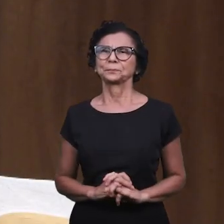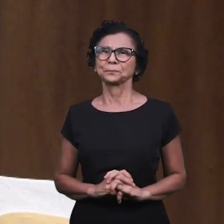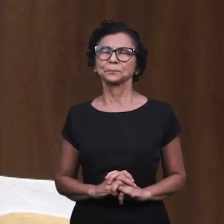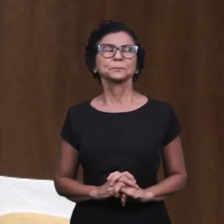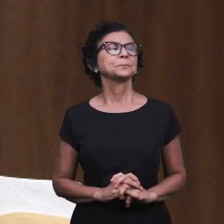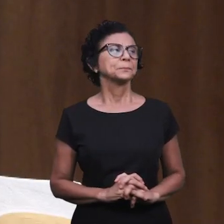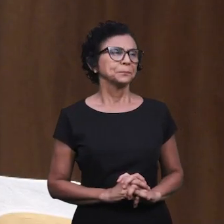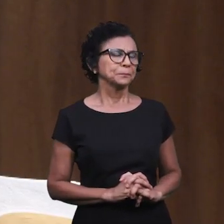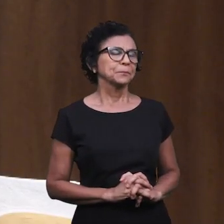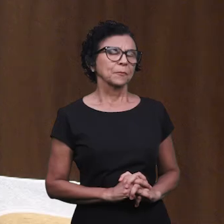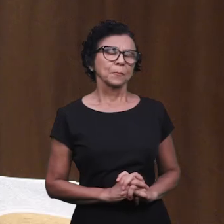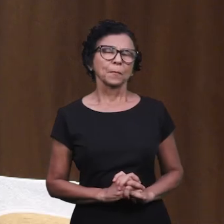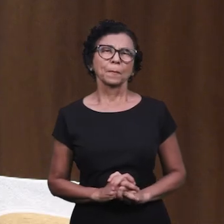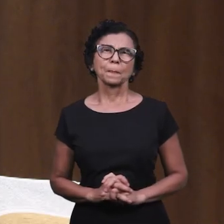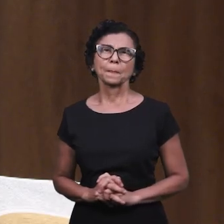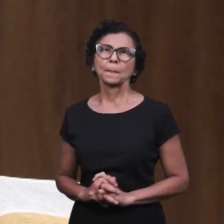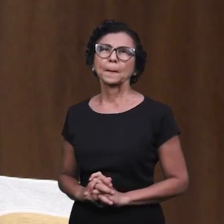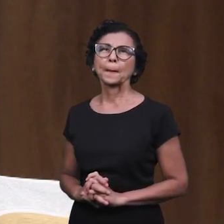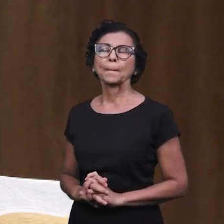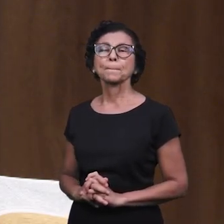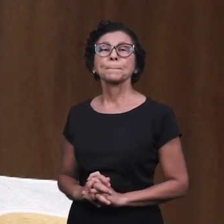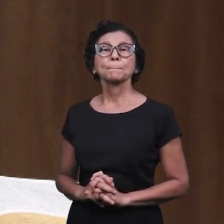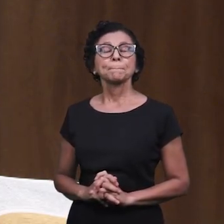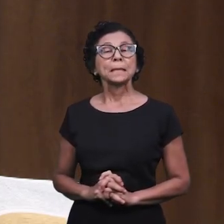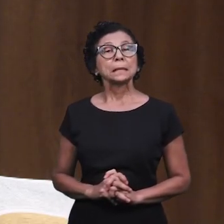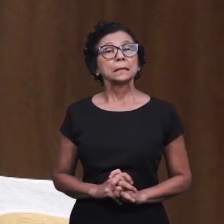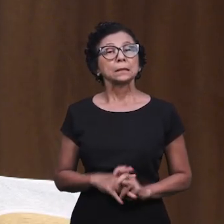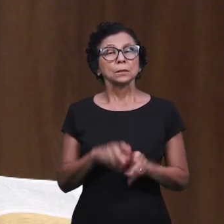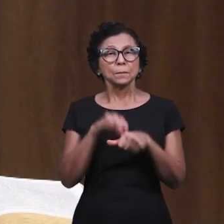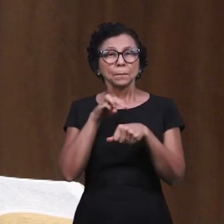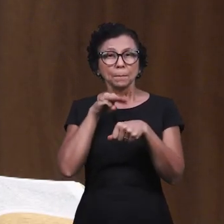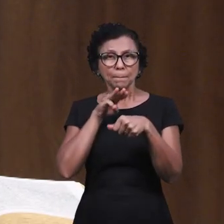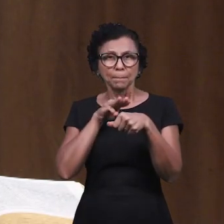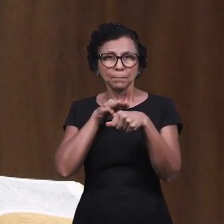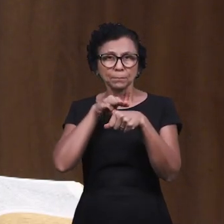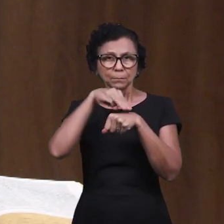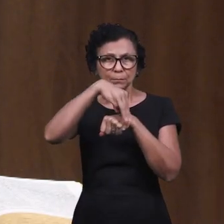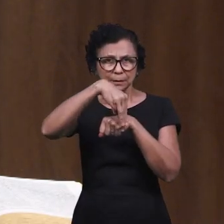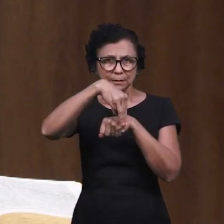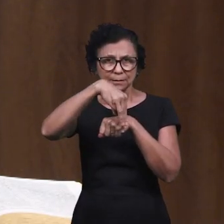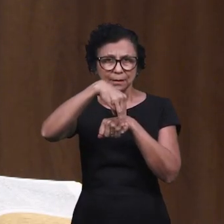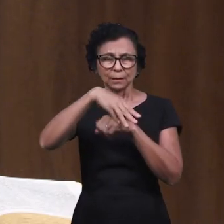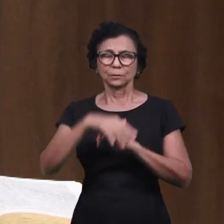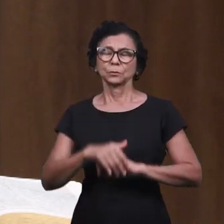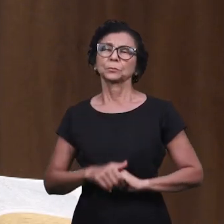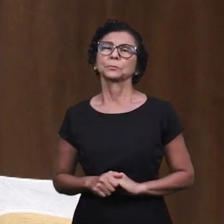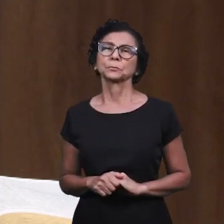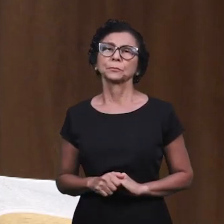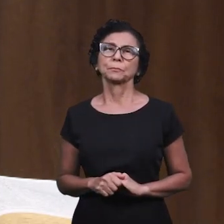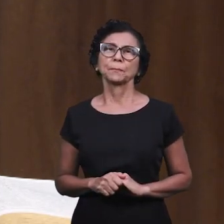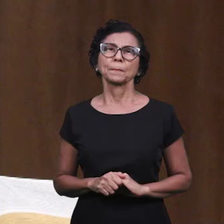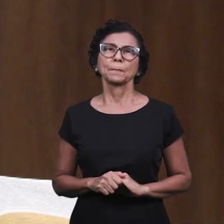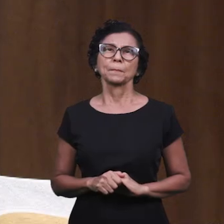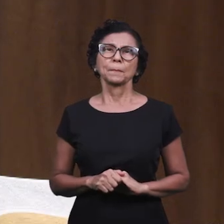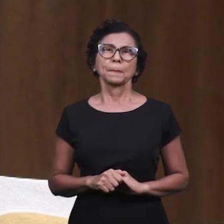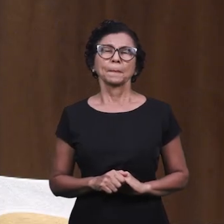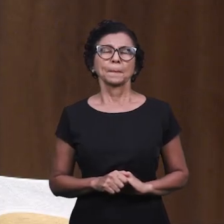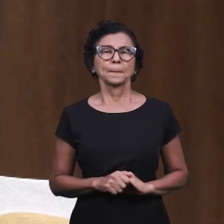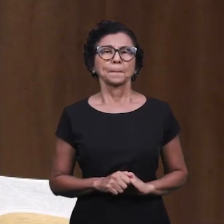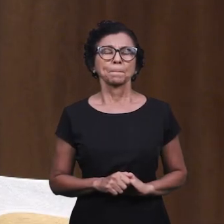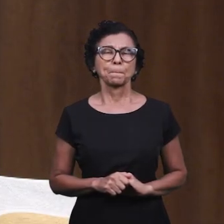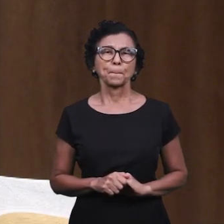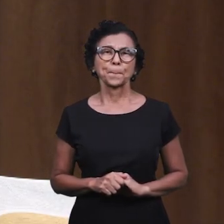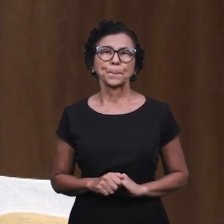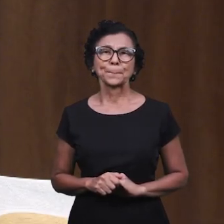ficou muito bem explicado. Ministério, ou seja, independentemente do tipo, né, naquele momento